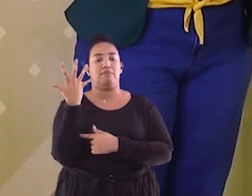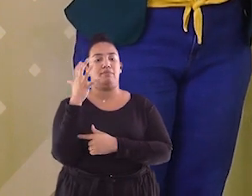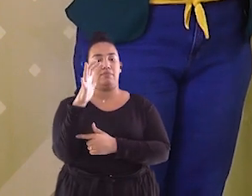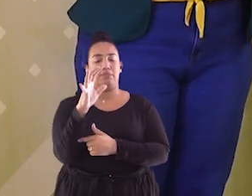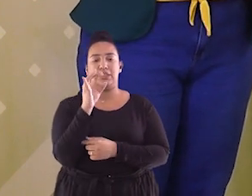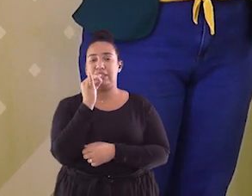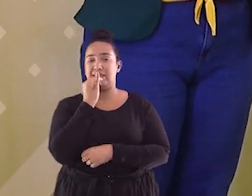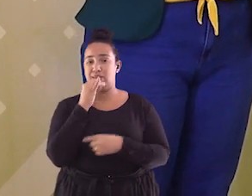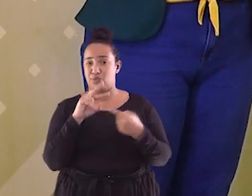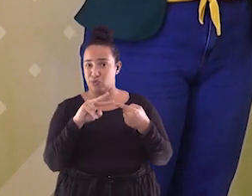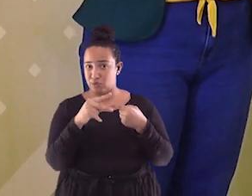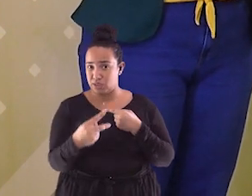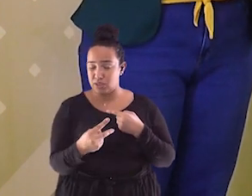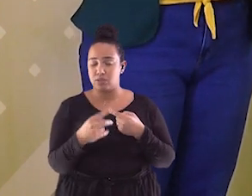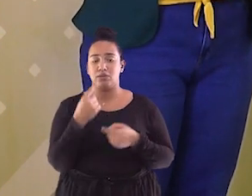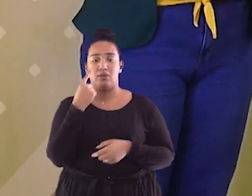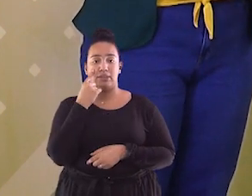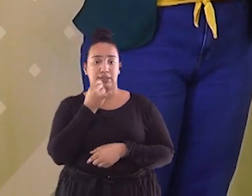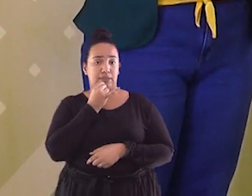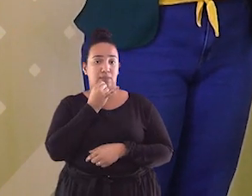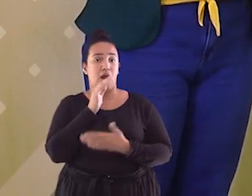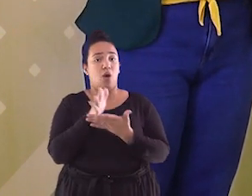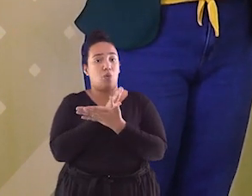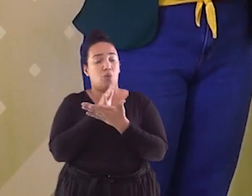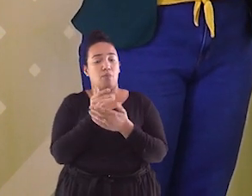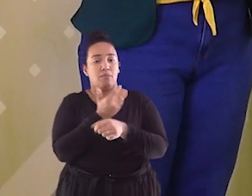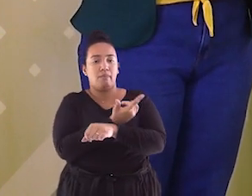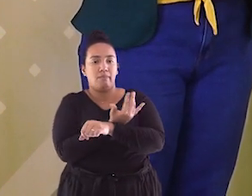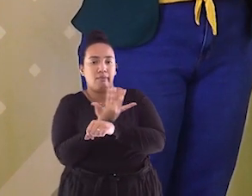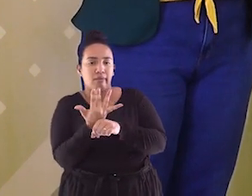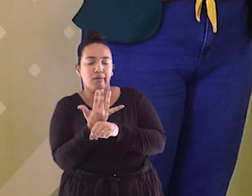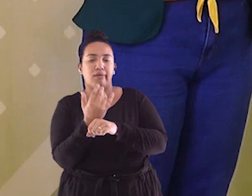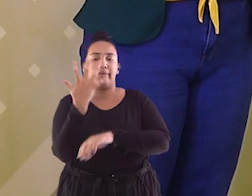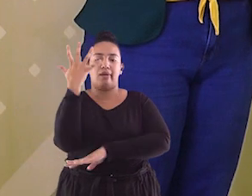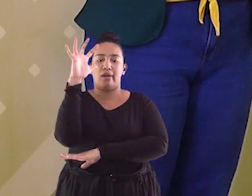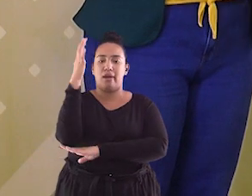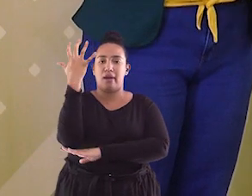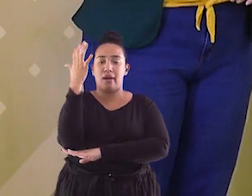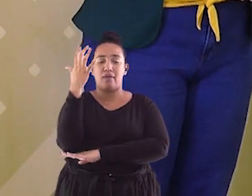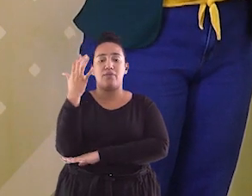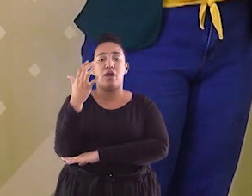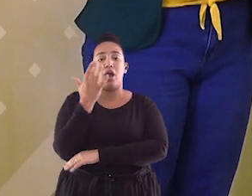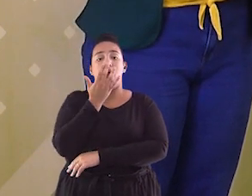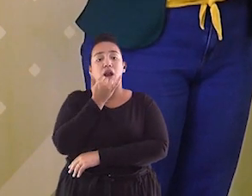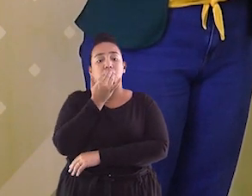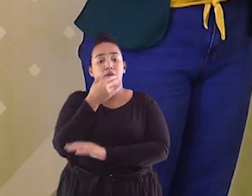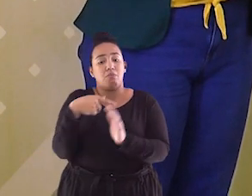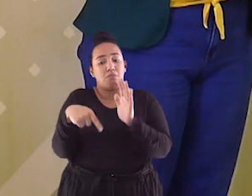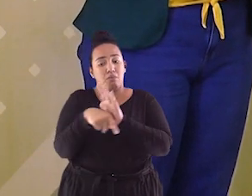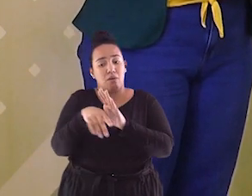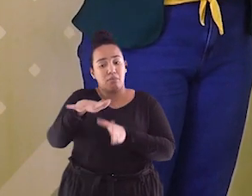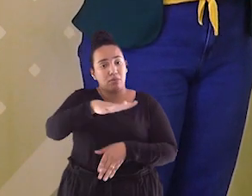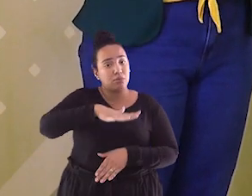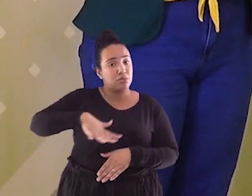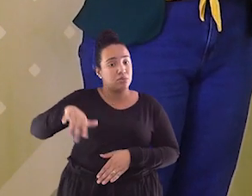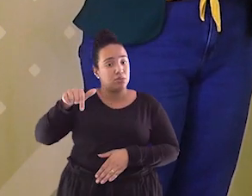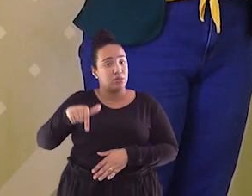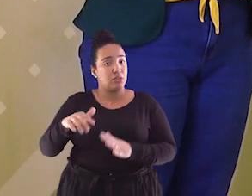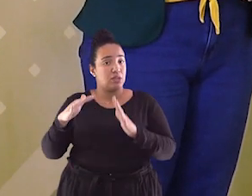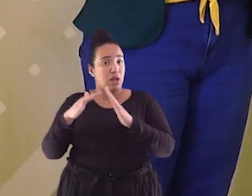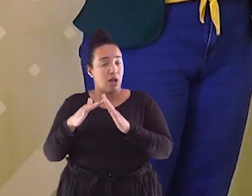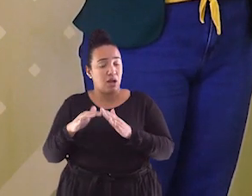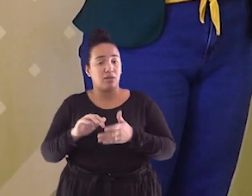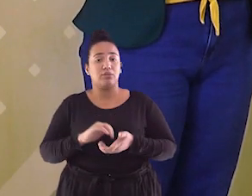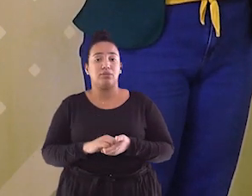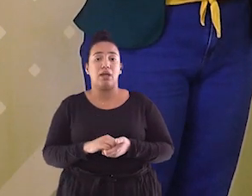exemplo, muitas dessas plantas ou árvores retiradas fornecem alimento para os seres vivos que habitam nesses espaços. Alguns